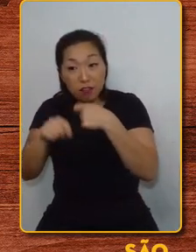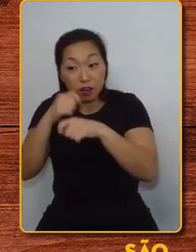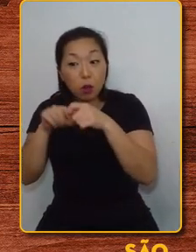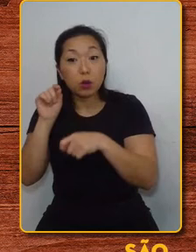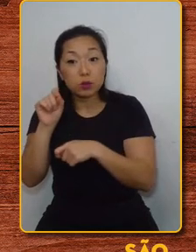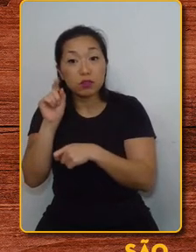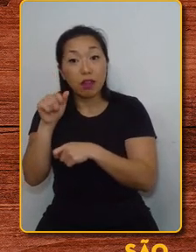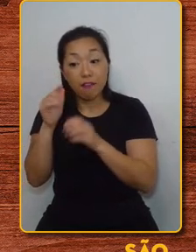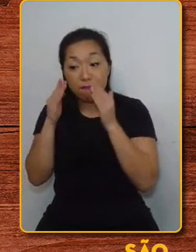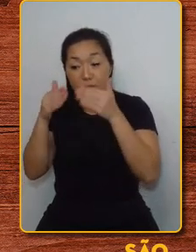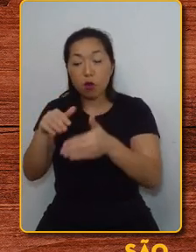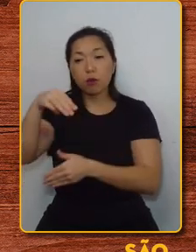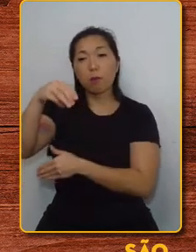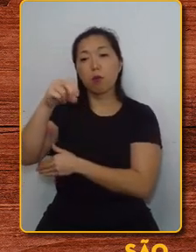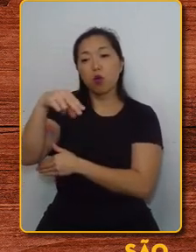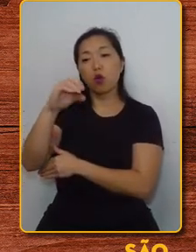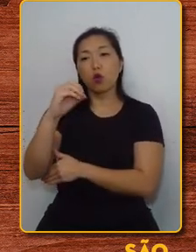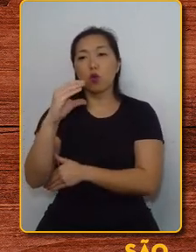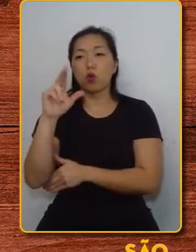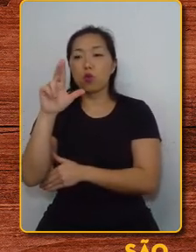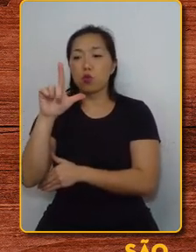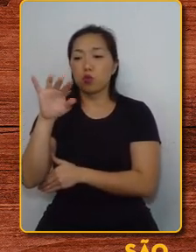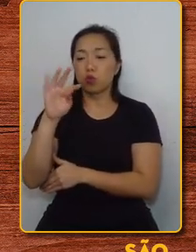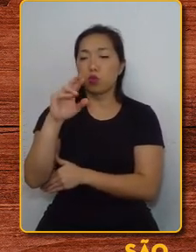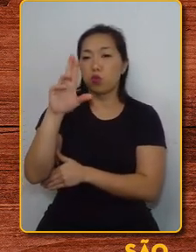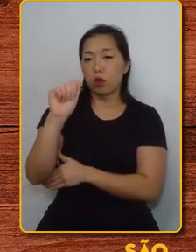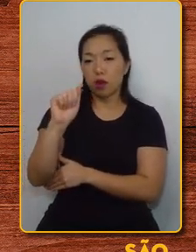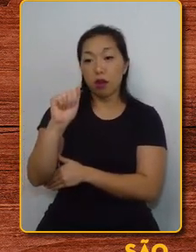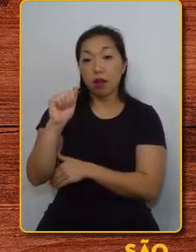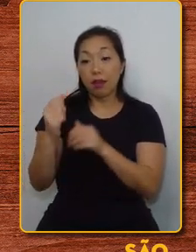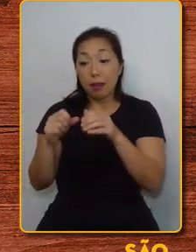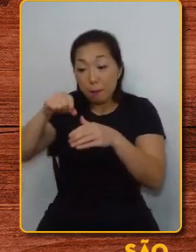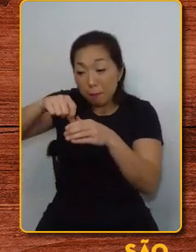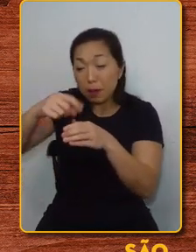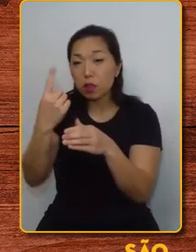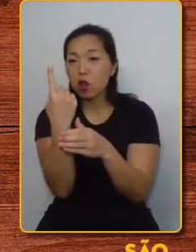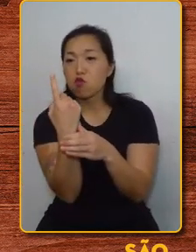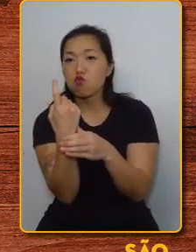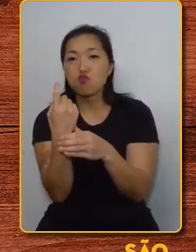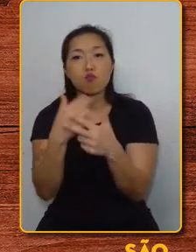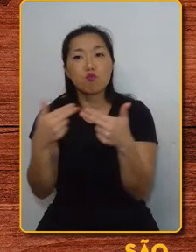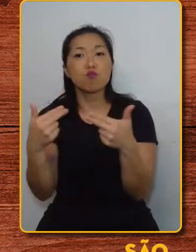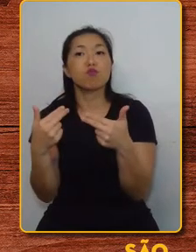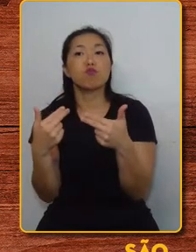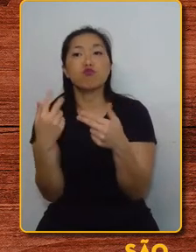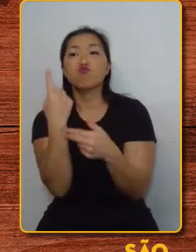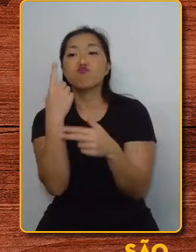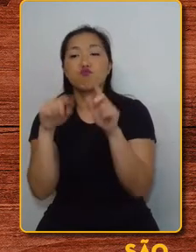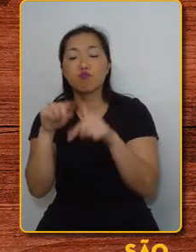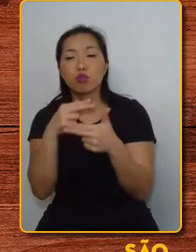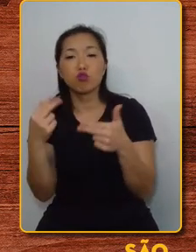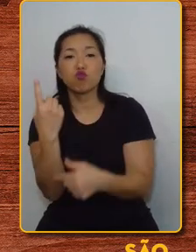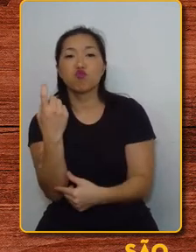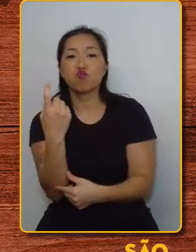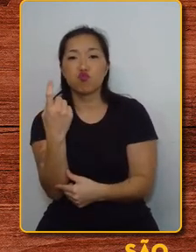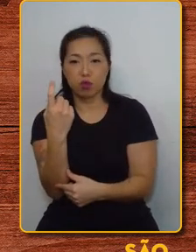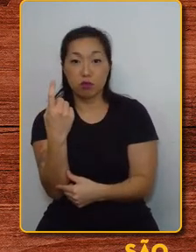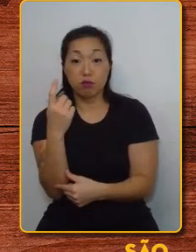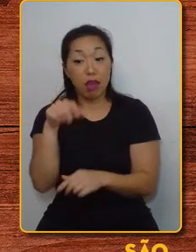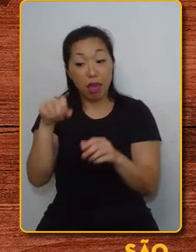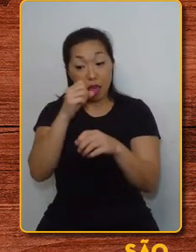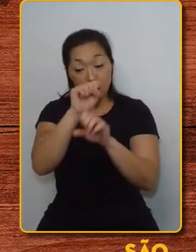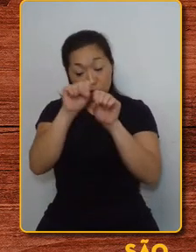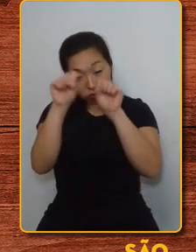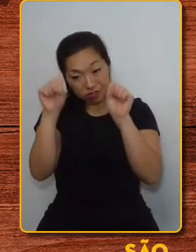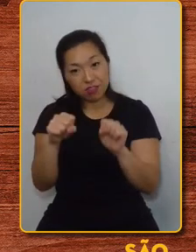monocultura, para exportação de commodities. Ponto. E não é eu que quero isso. O sistema econômico colocou. Qual é o